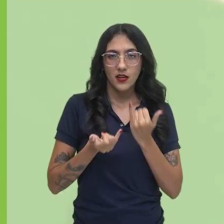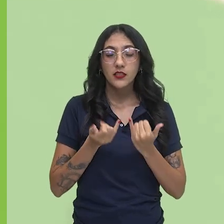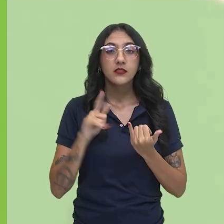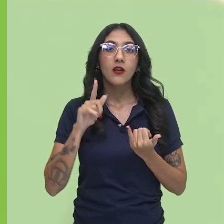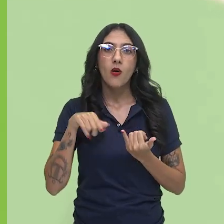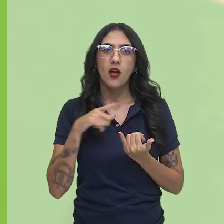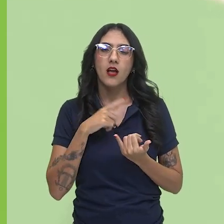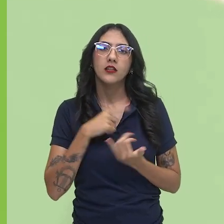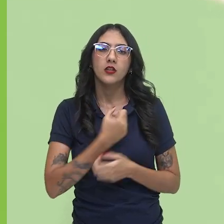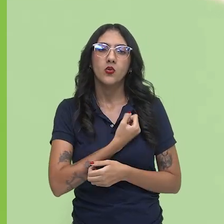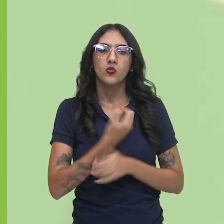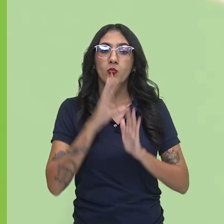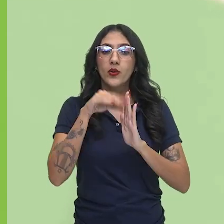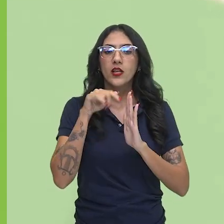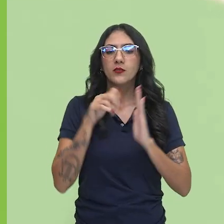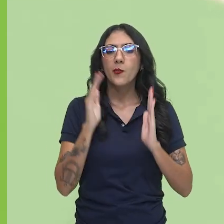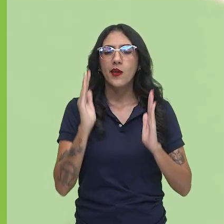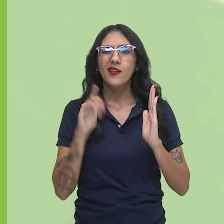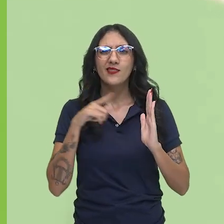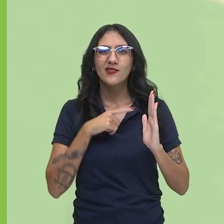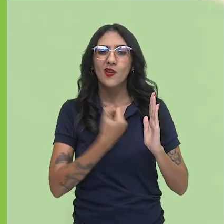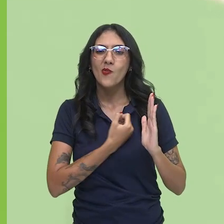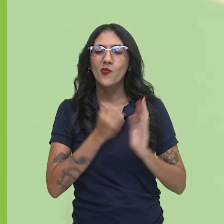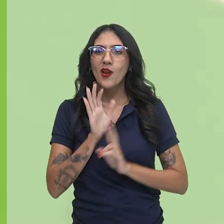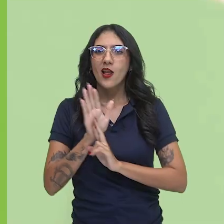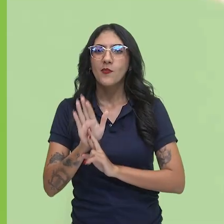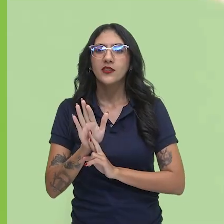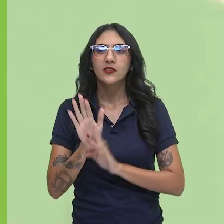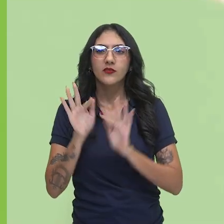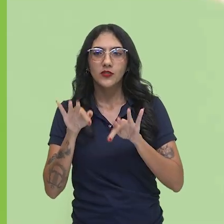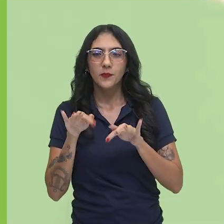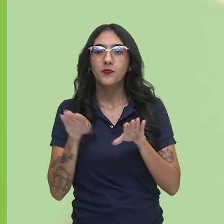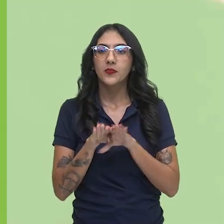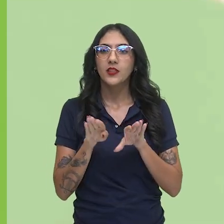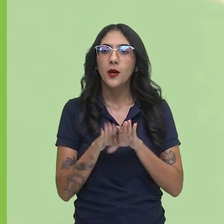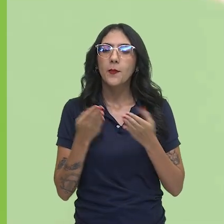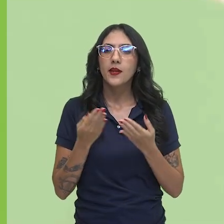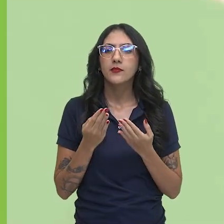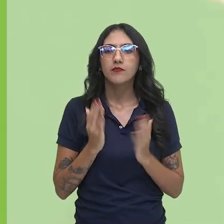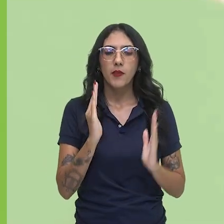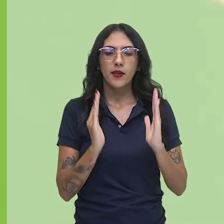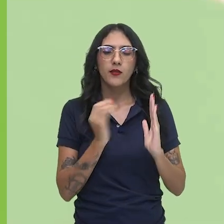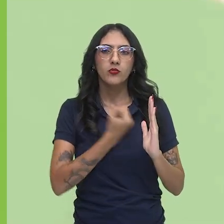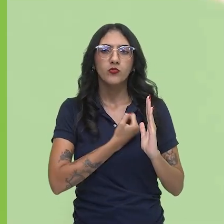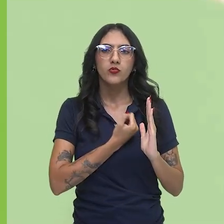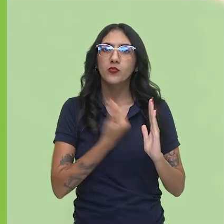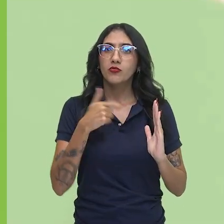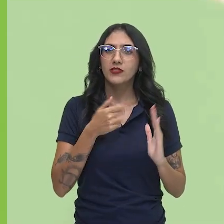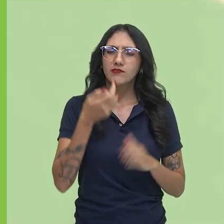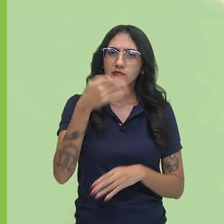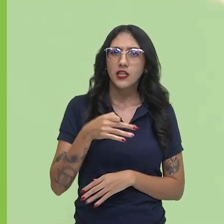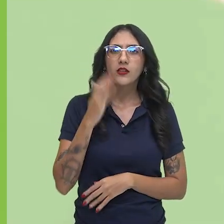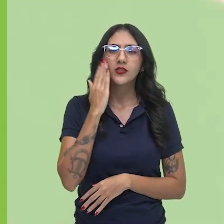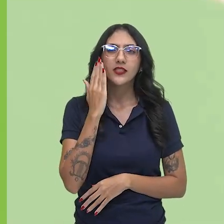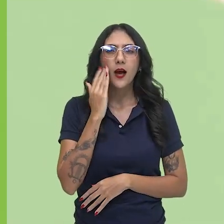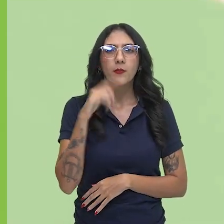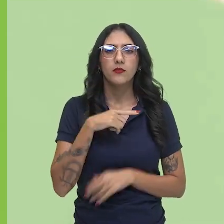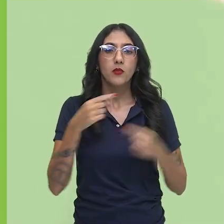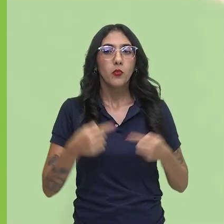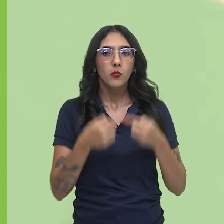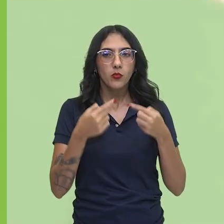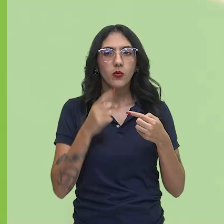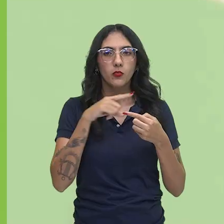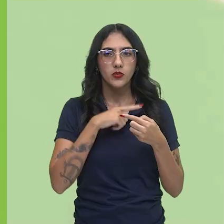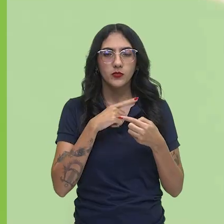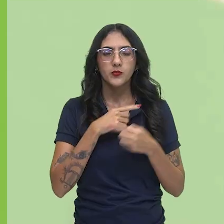um algarismo duvidoso na sua medida e vai existir os algarismos que você tem certeza que são corretos, que são